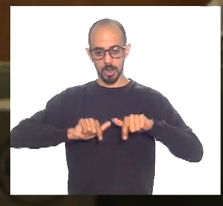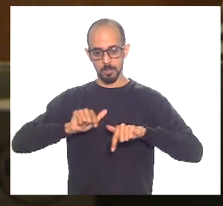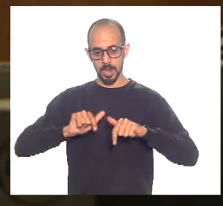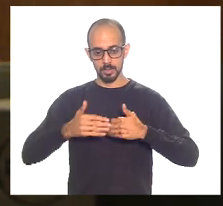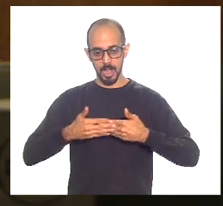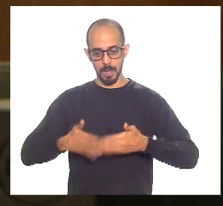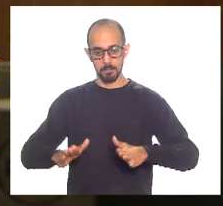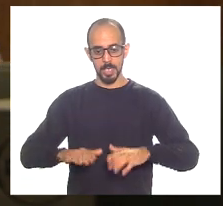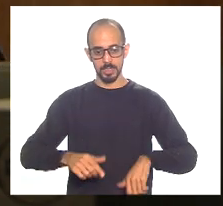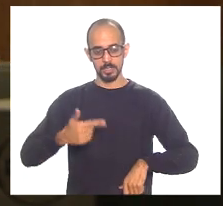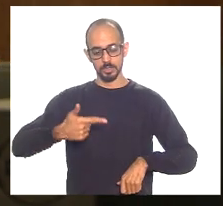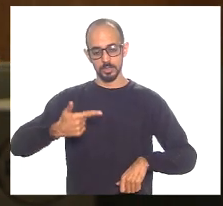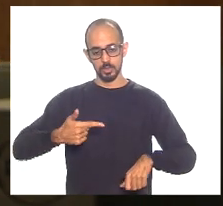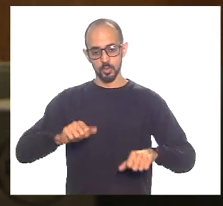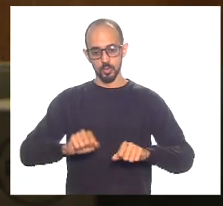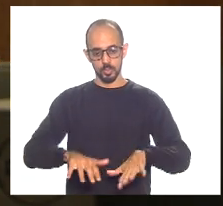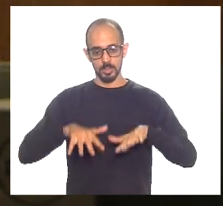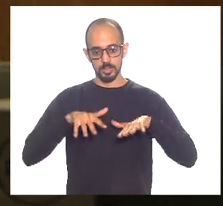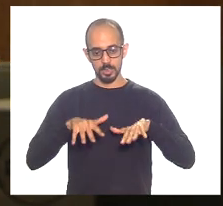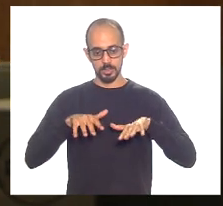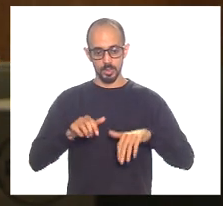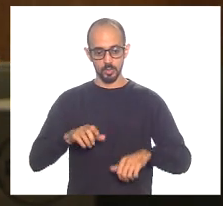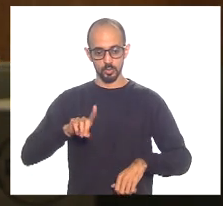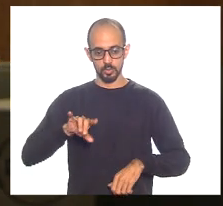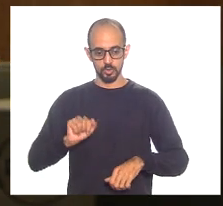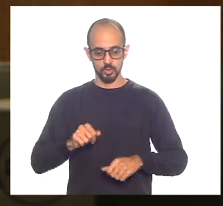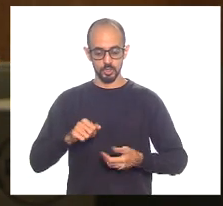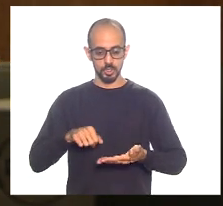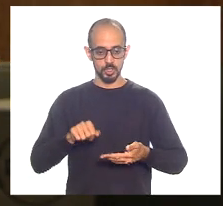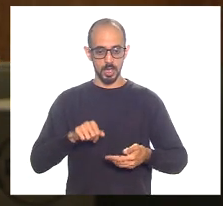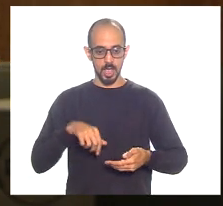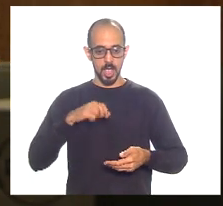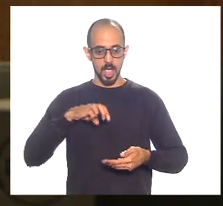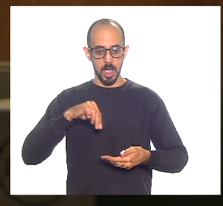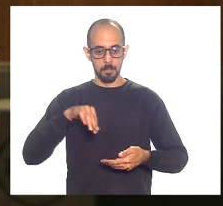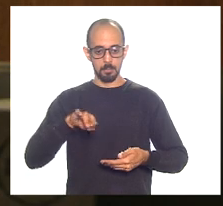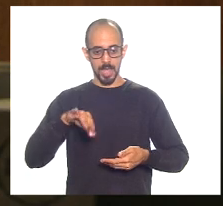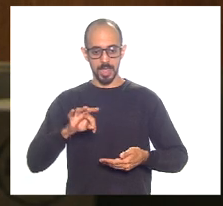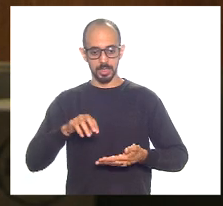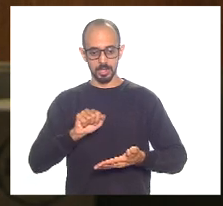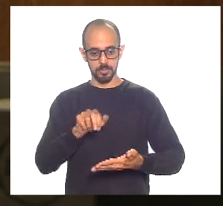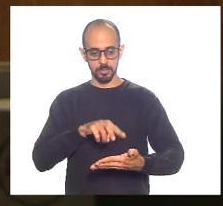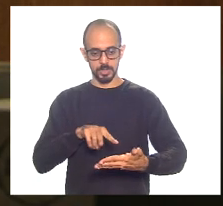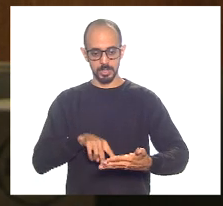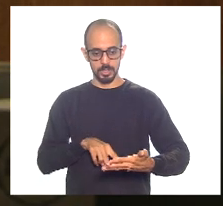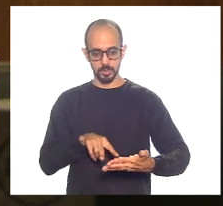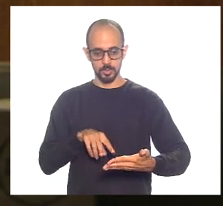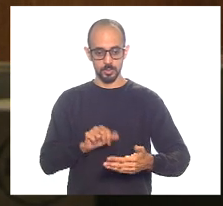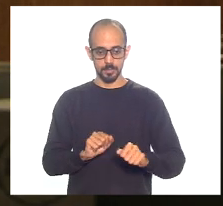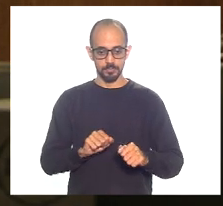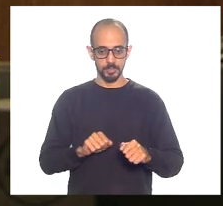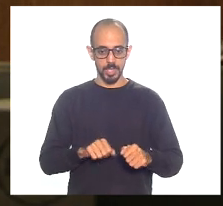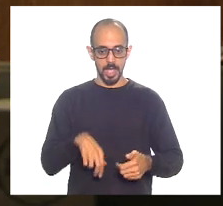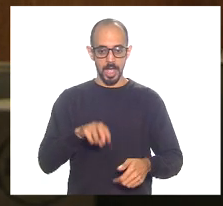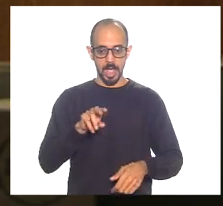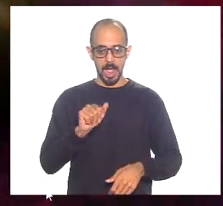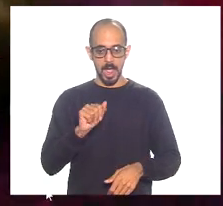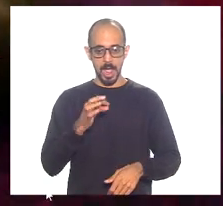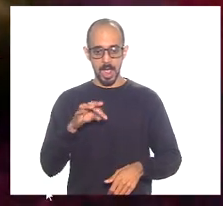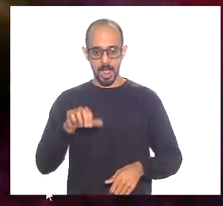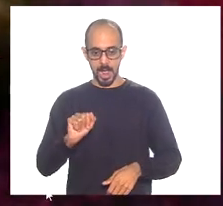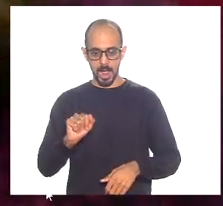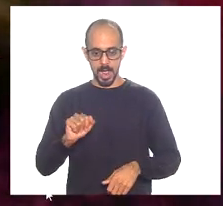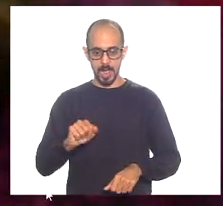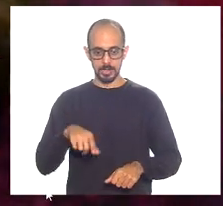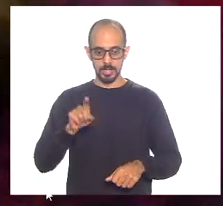sessão extraordinária do dia. A presidência convida a deputada Marta Rocha a fazer a leitura da ata da sessão anterior. A ata reflete com exatidão o